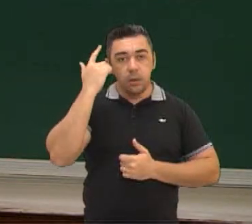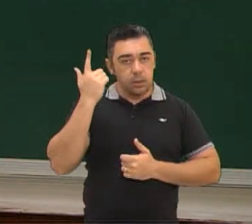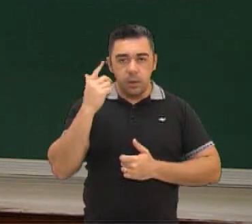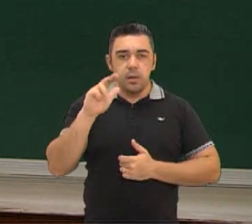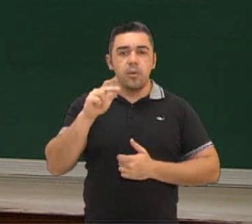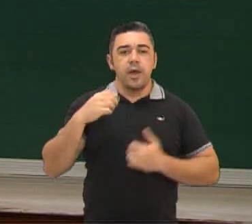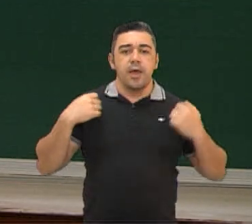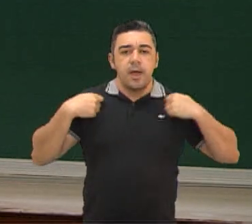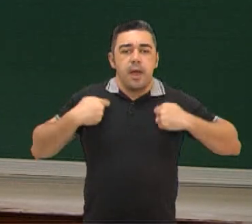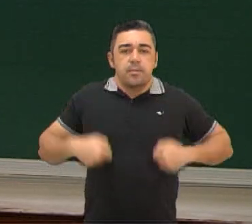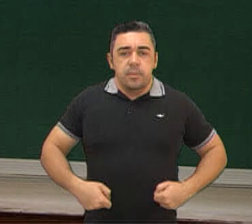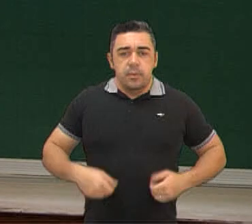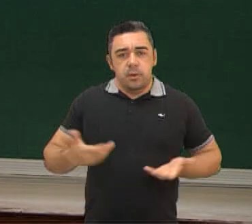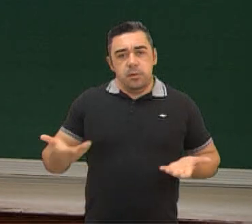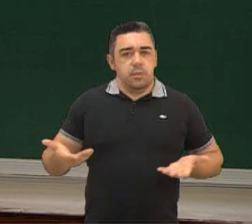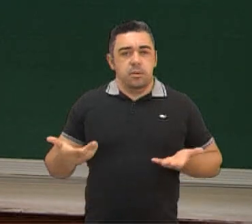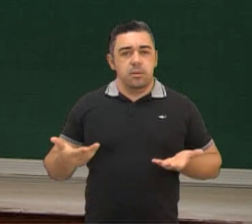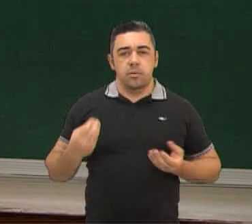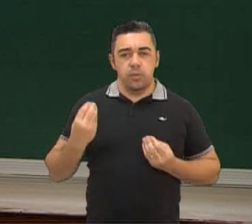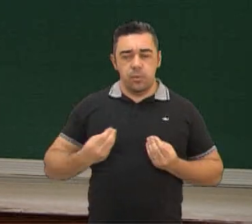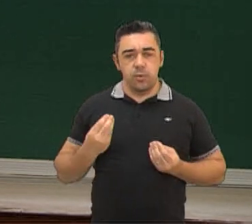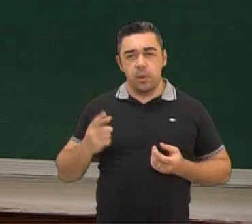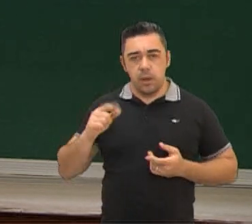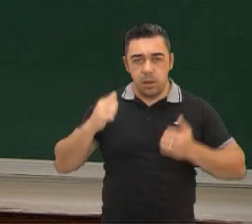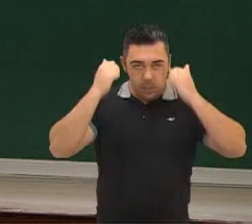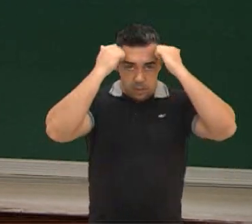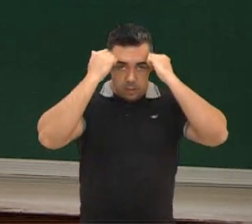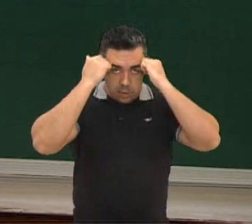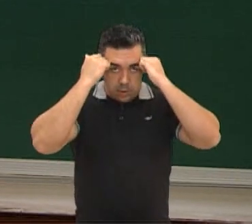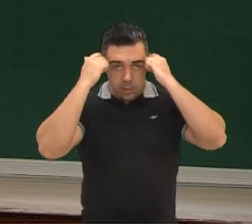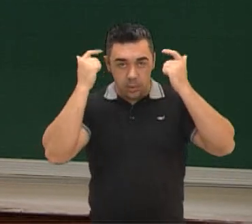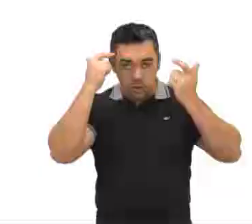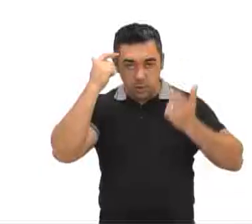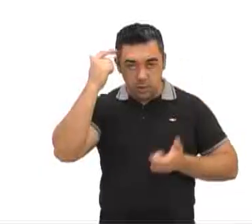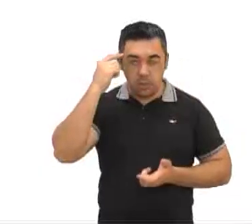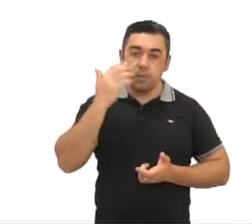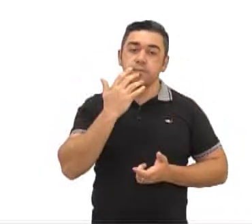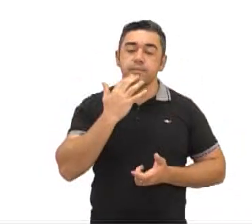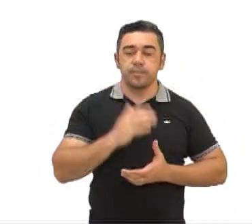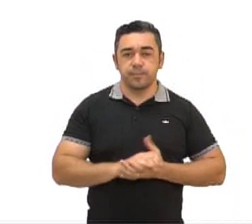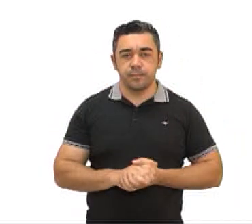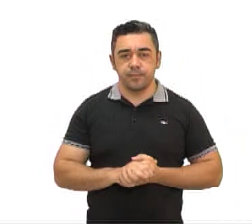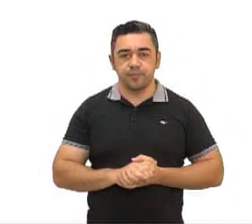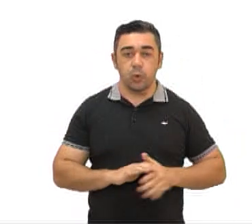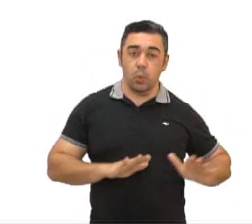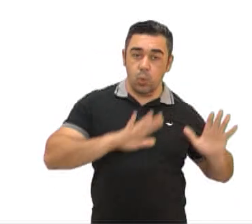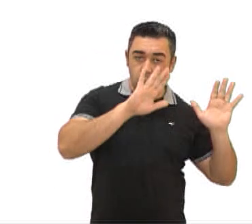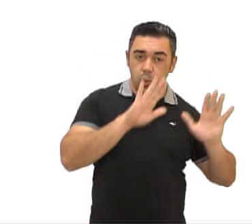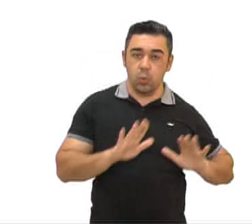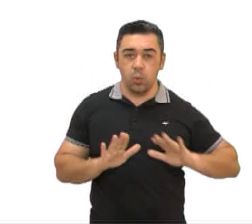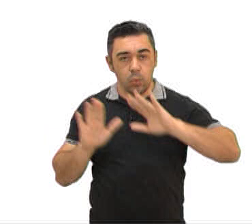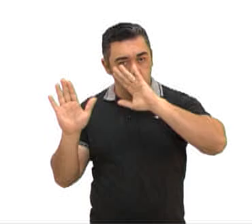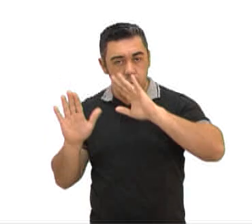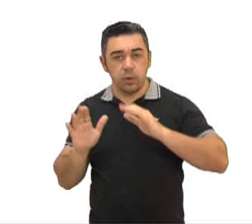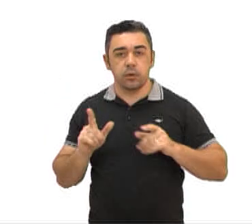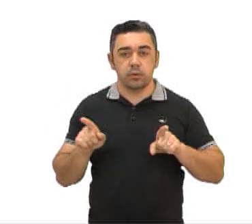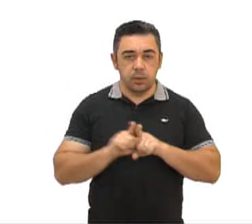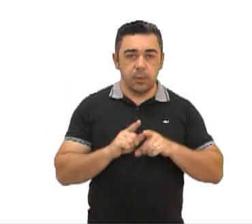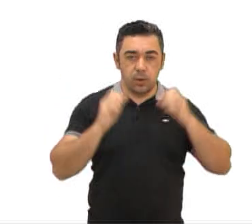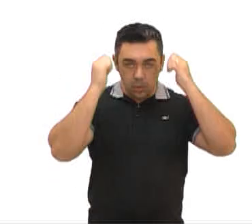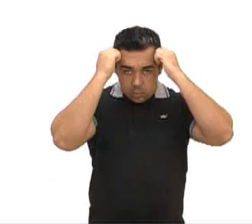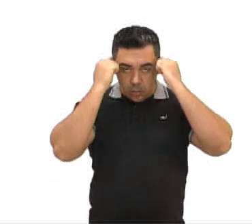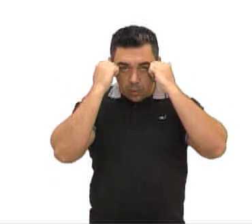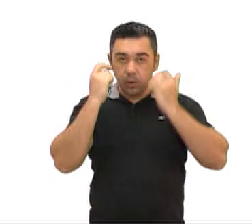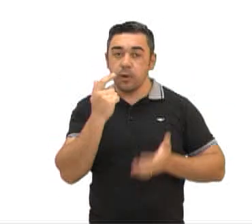futebol, né? O time vai ser identificado pela cor da touca. Os goleiros devem usar toucas na